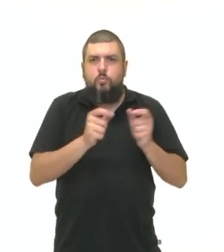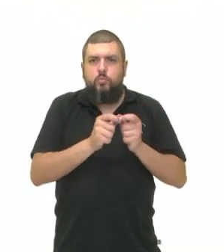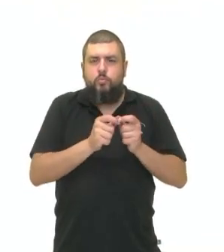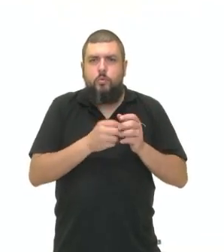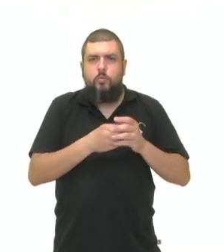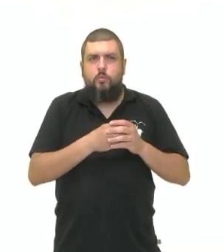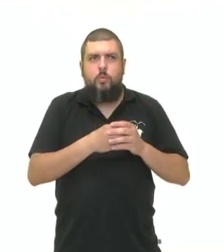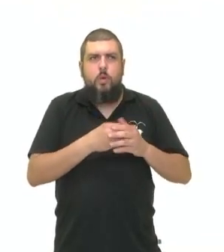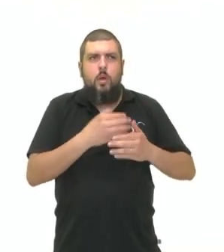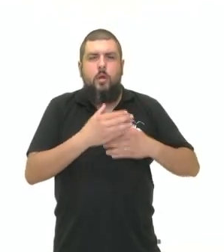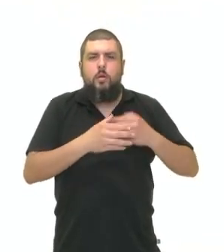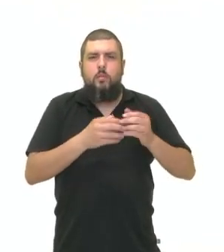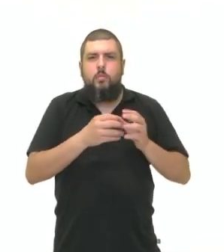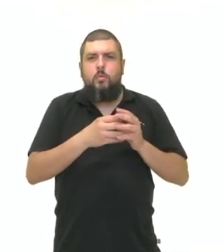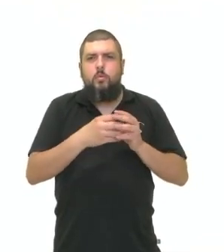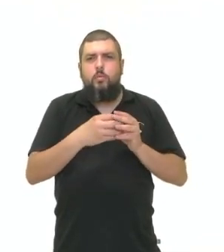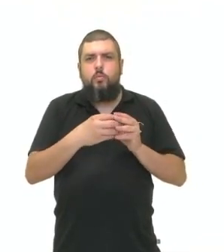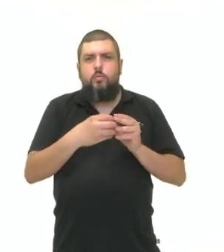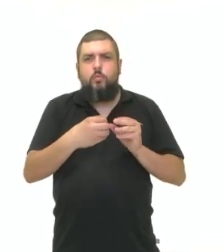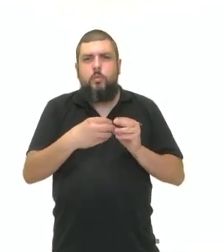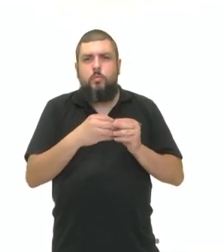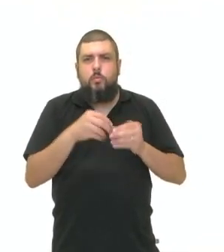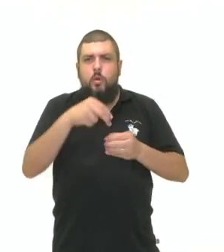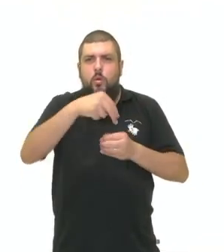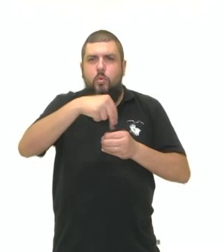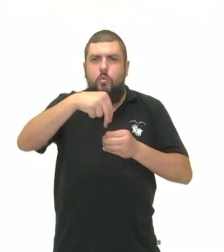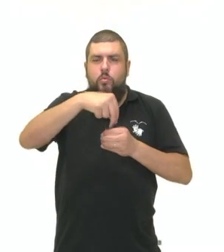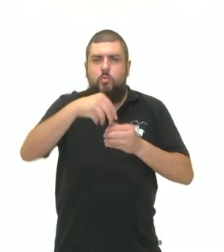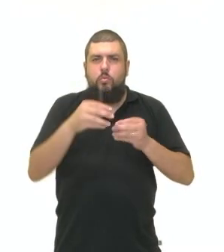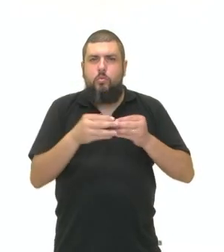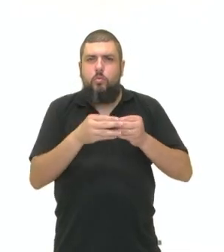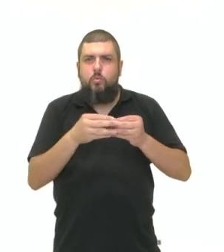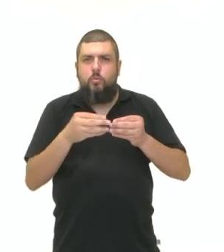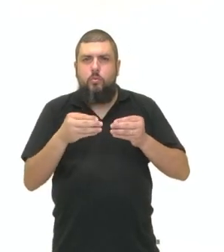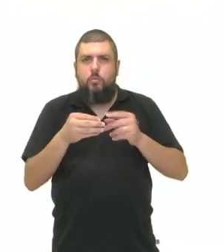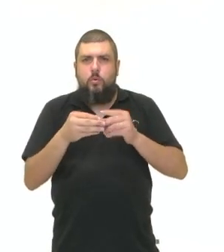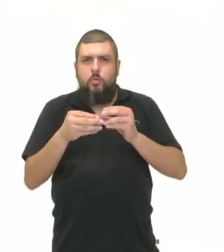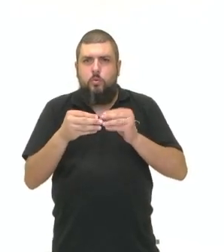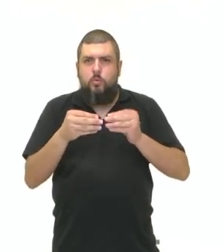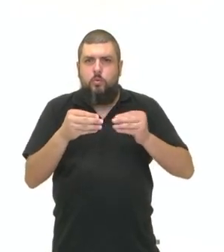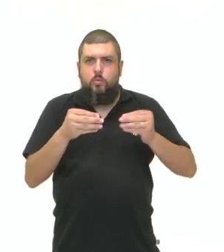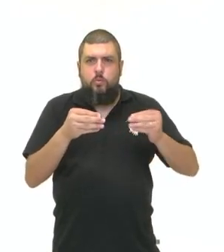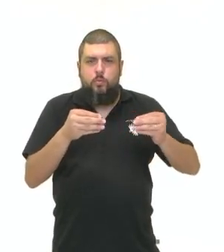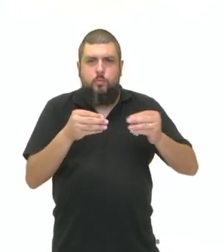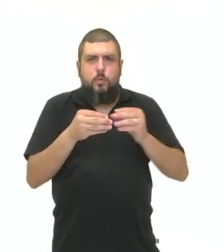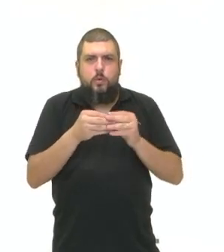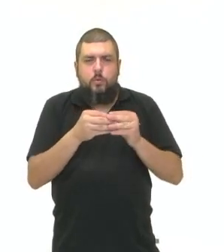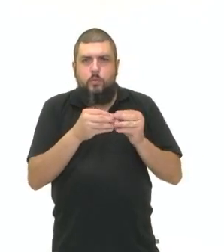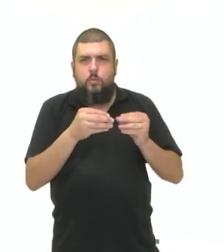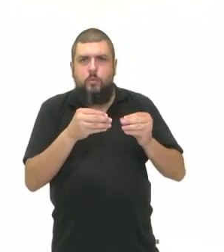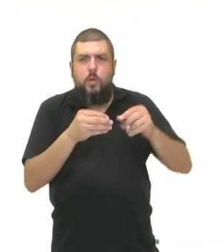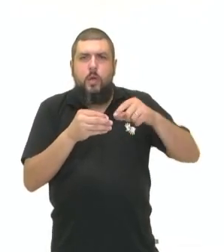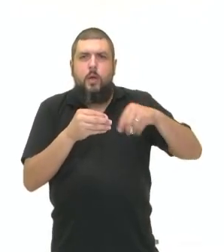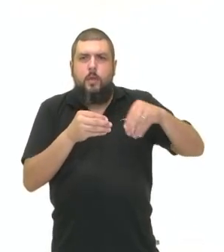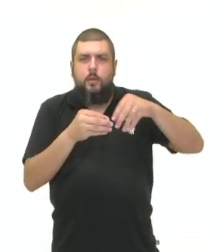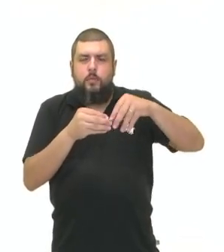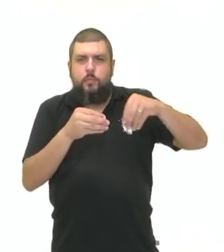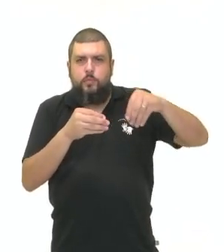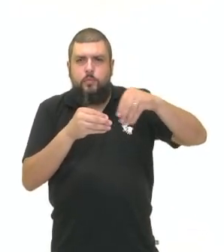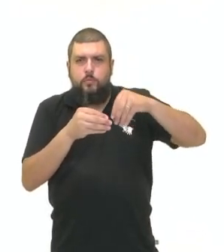começa a se diferenciar, o núcleo vai se alongando, forma o capuz cromossômico, onde tem substâncias